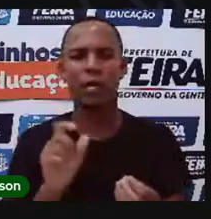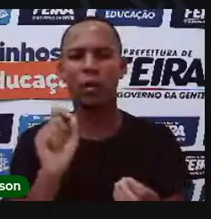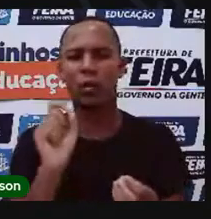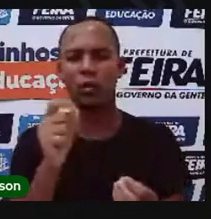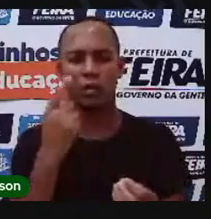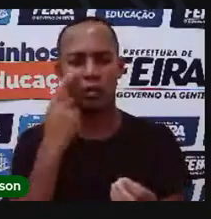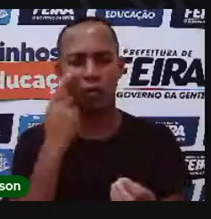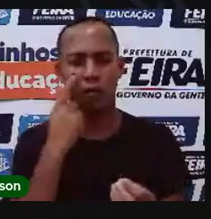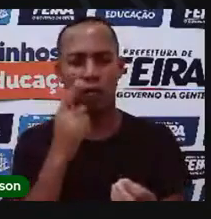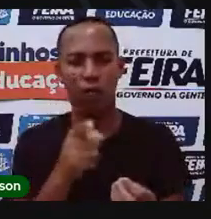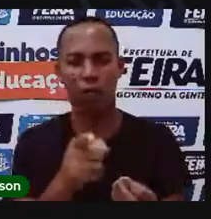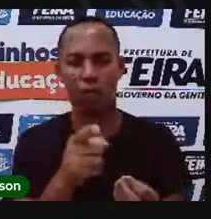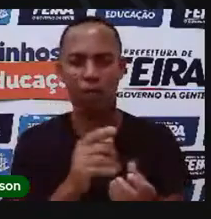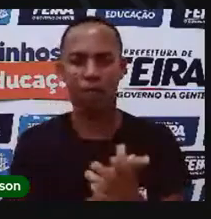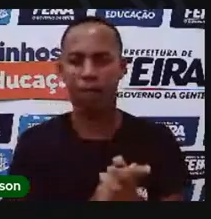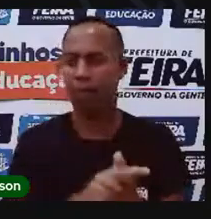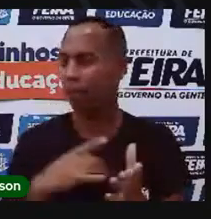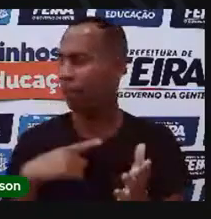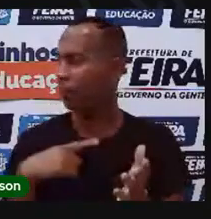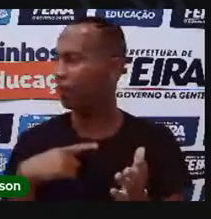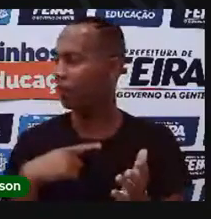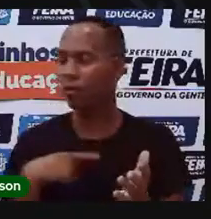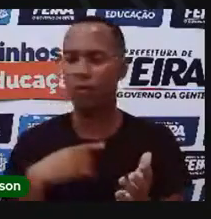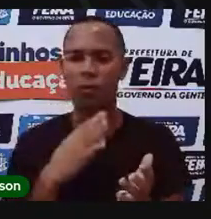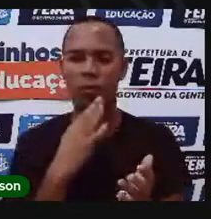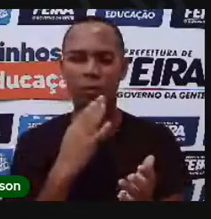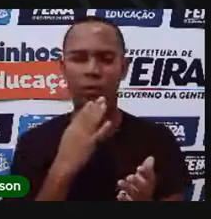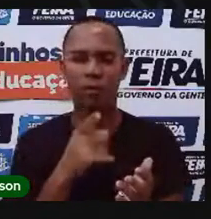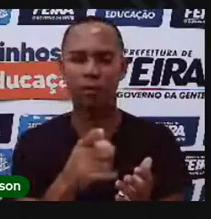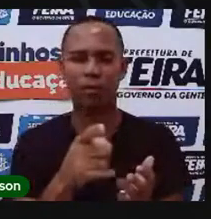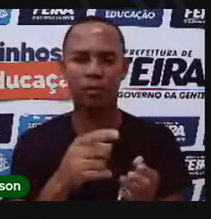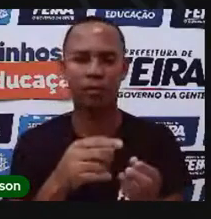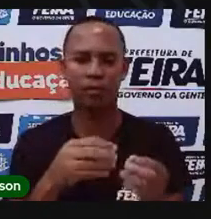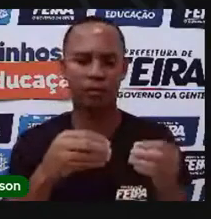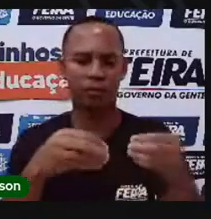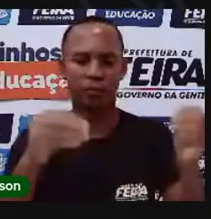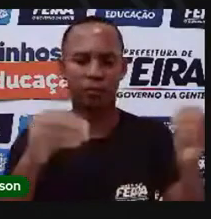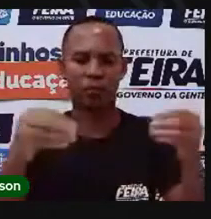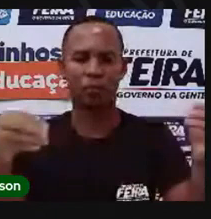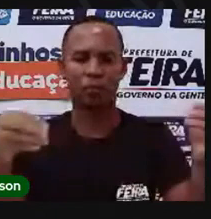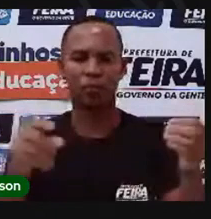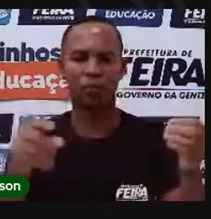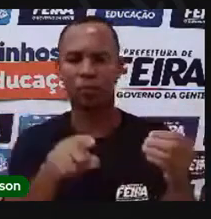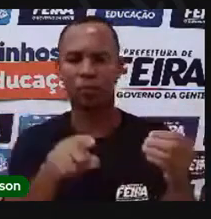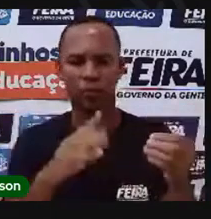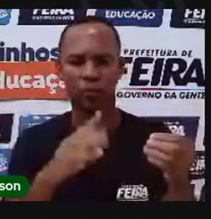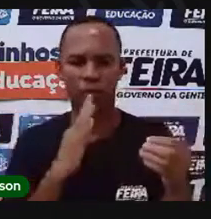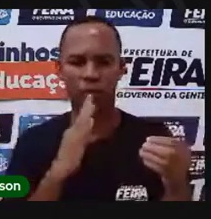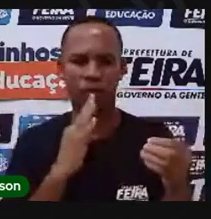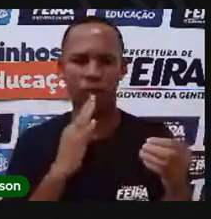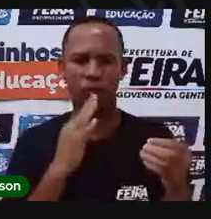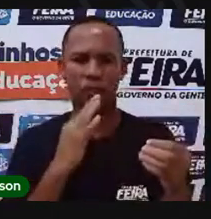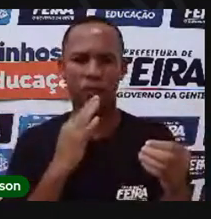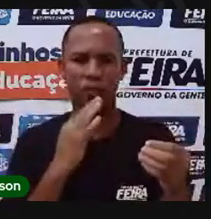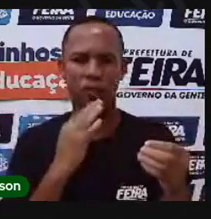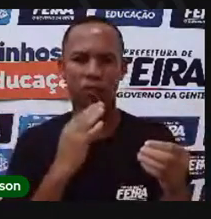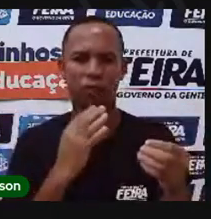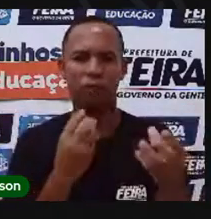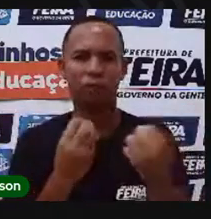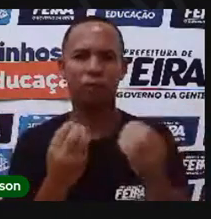aí que tá. Sim. Eu vou utilizar isopor. Será que o nome dessa arte vai ser xilogravura?